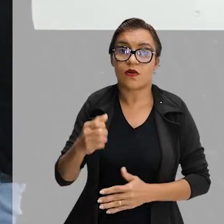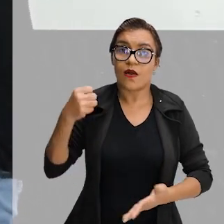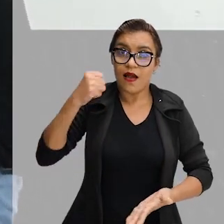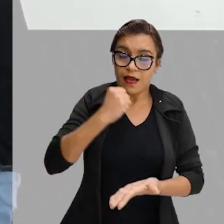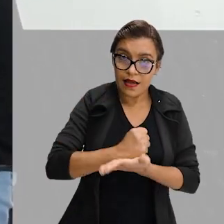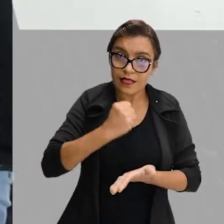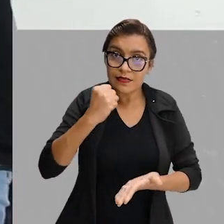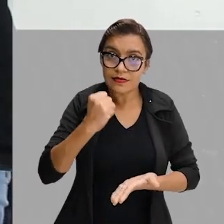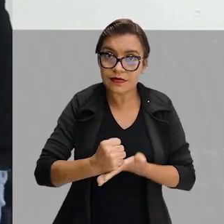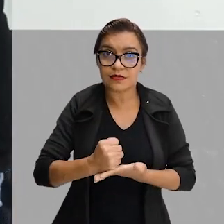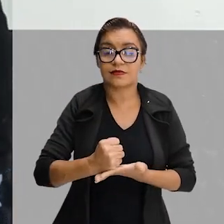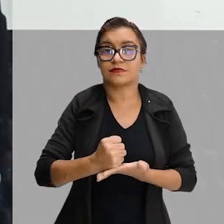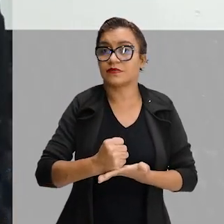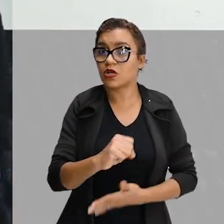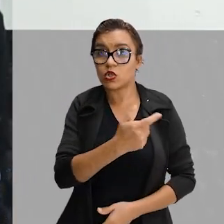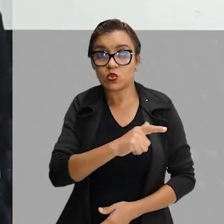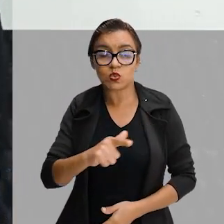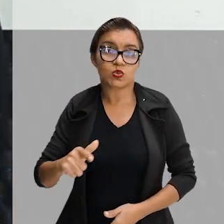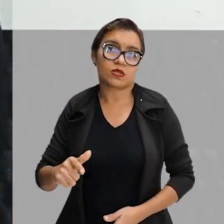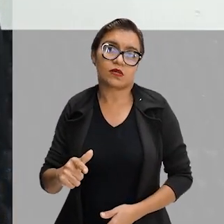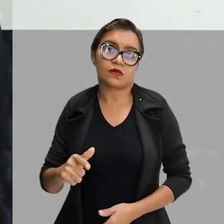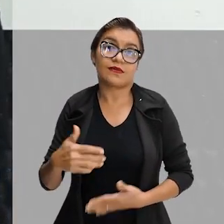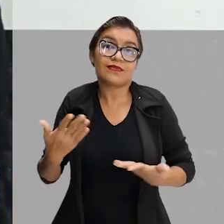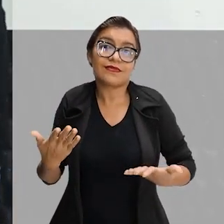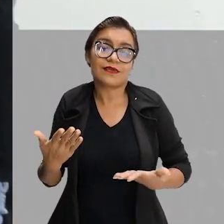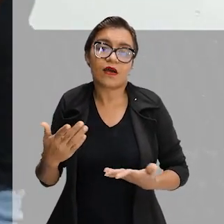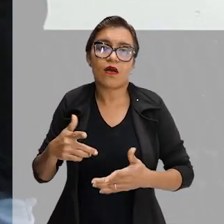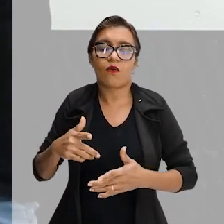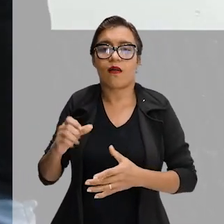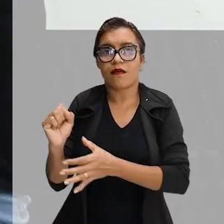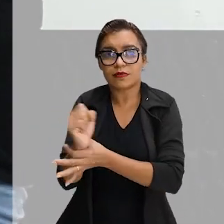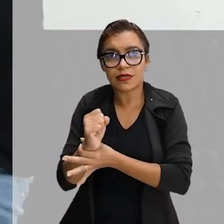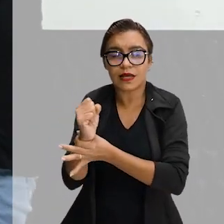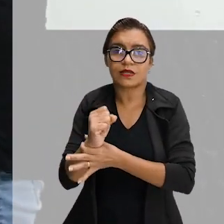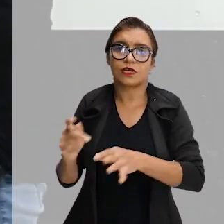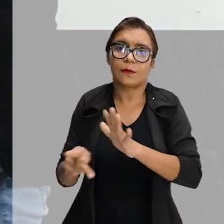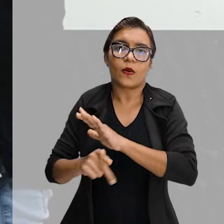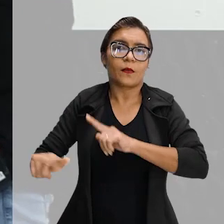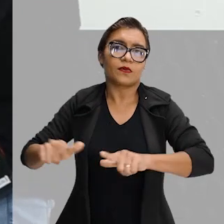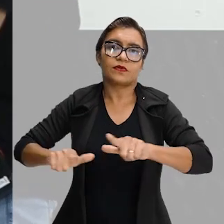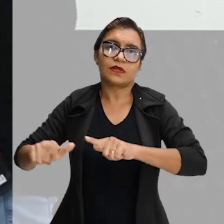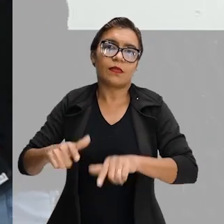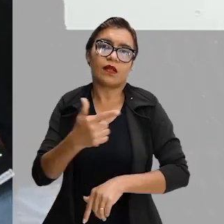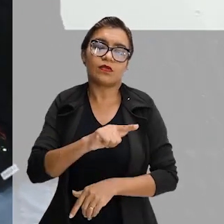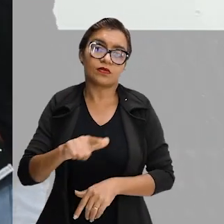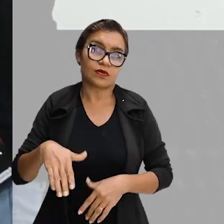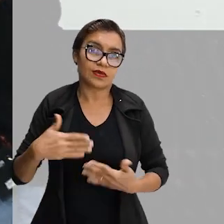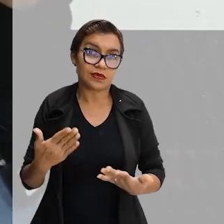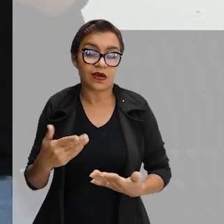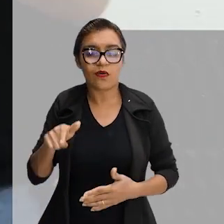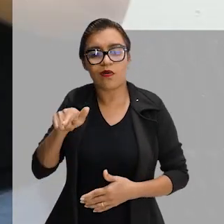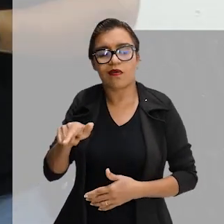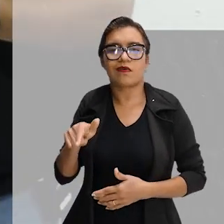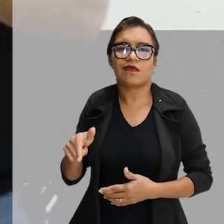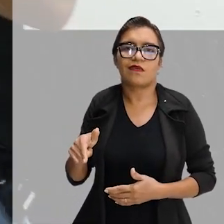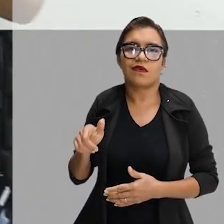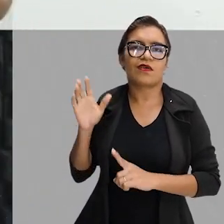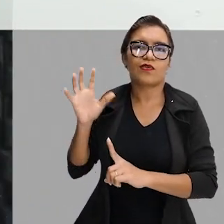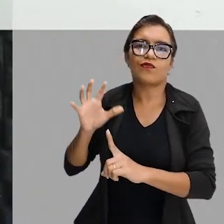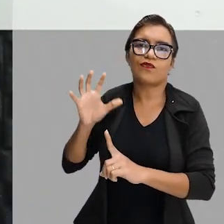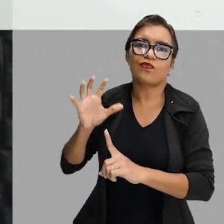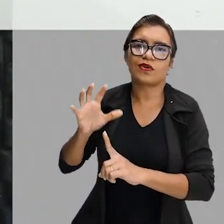as garantias, lembra? As garantias trabalhistas. E isso, evidentemente, faz com que ele viva em uma